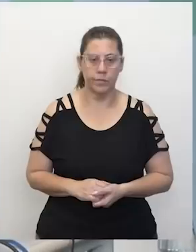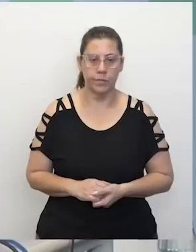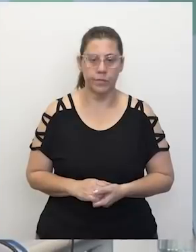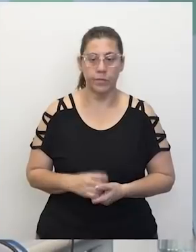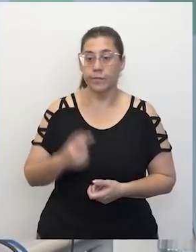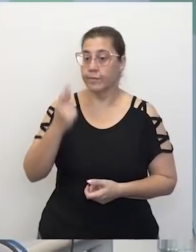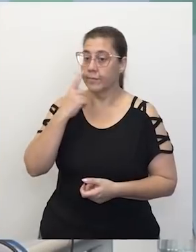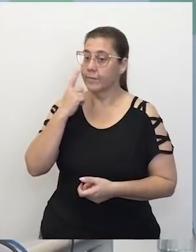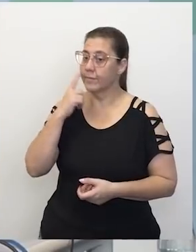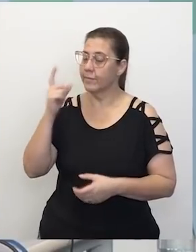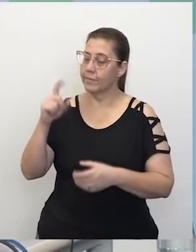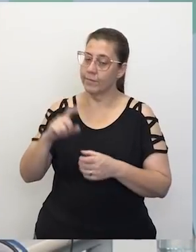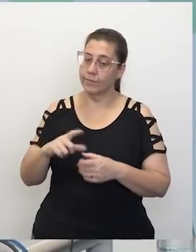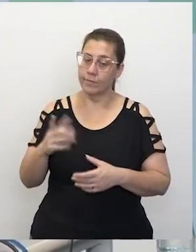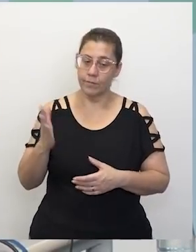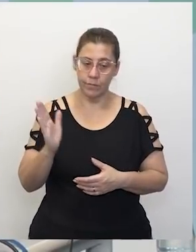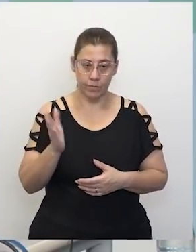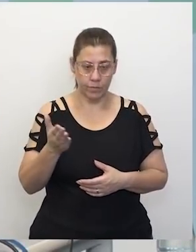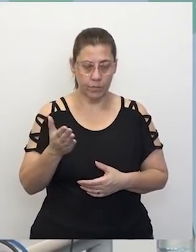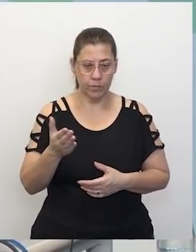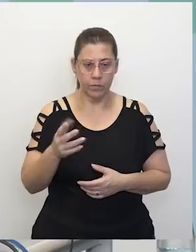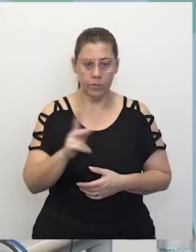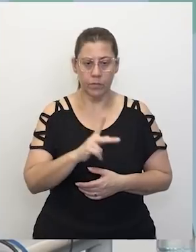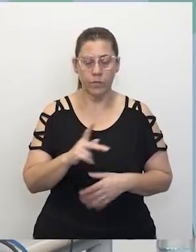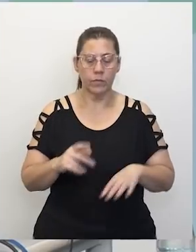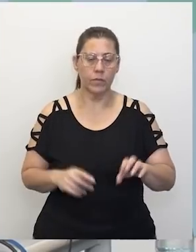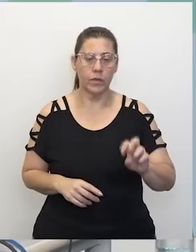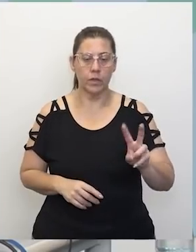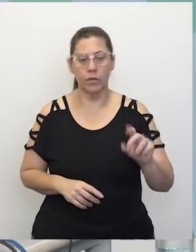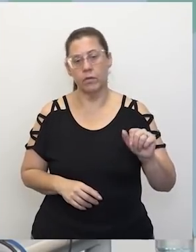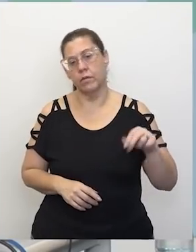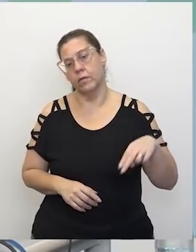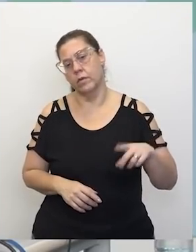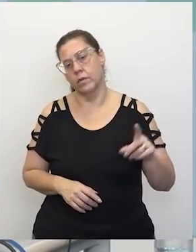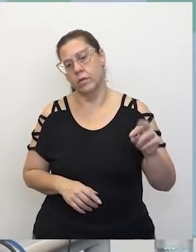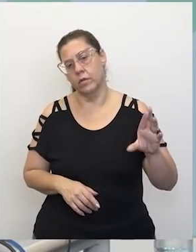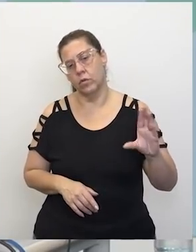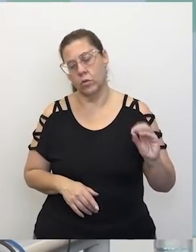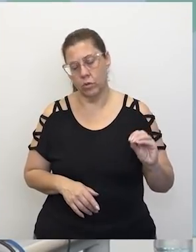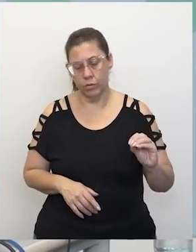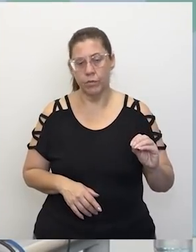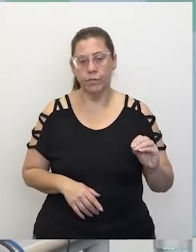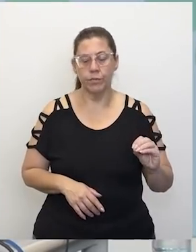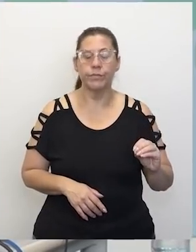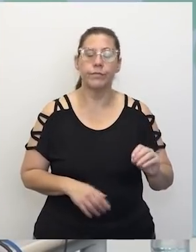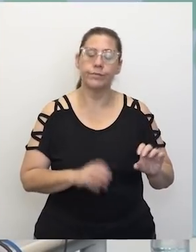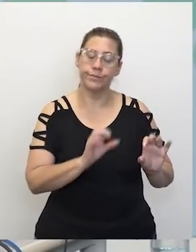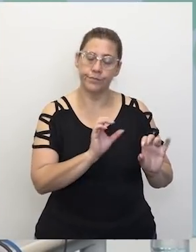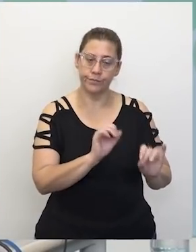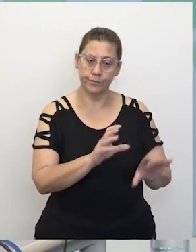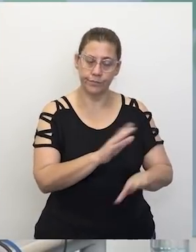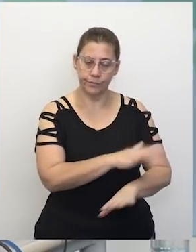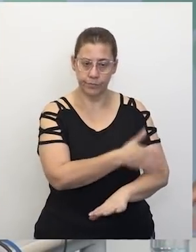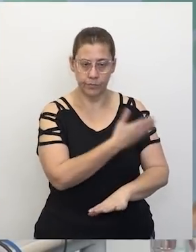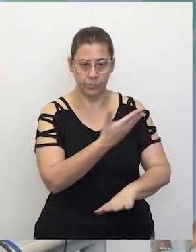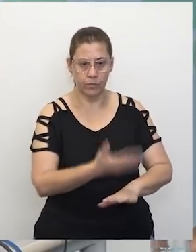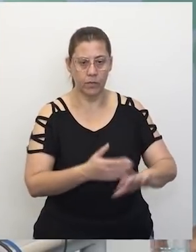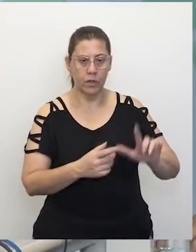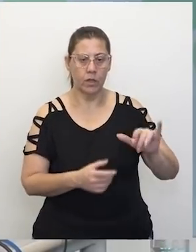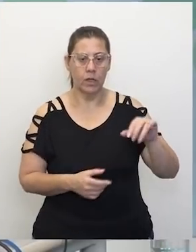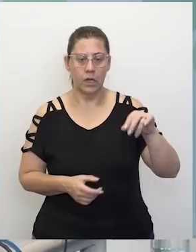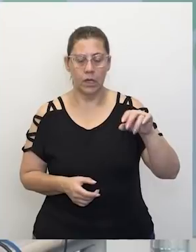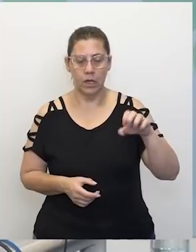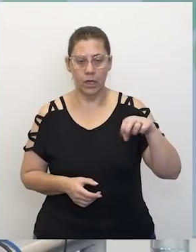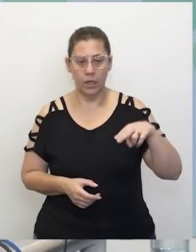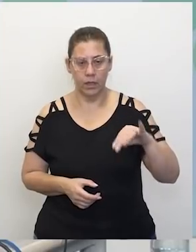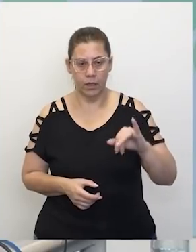Vivi, retornamos aqui, professor Edvandro, tá? Lá da Escola do Programa de Ensino Integral, Nelly